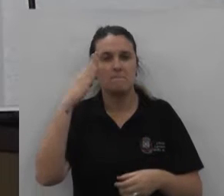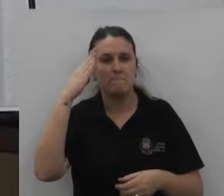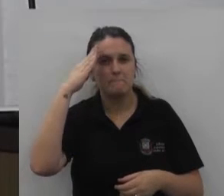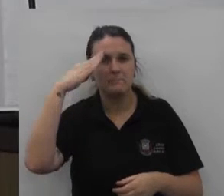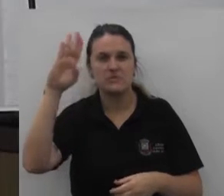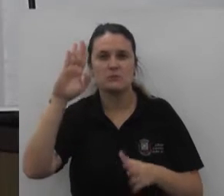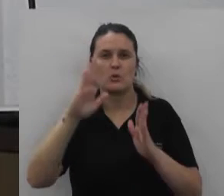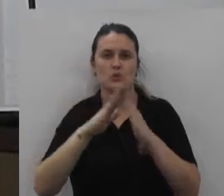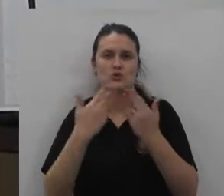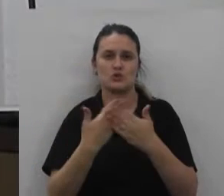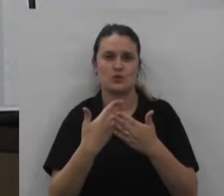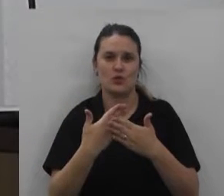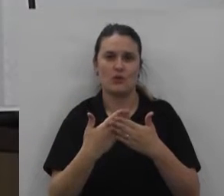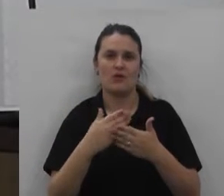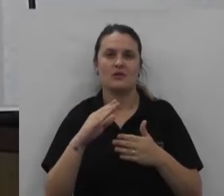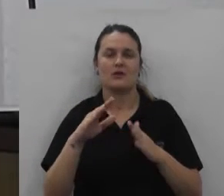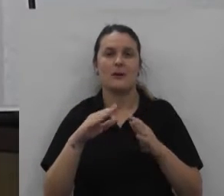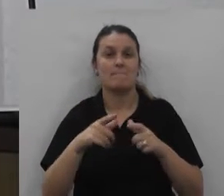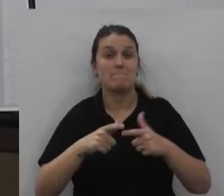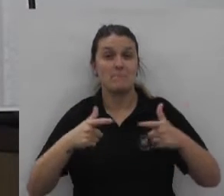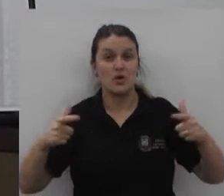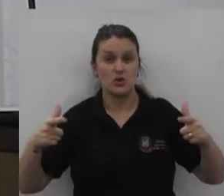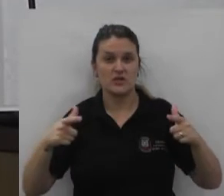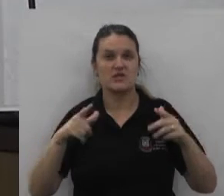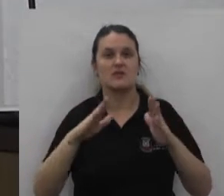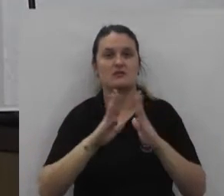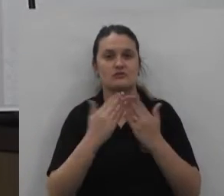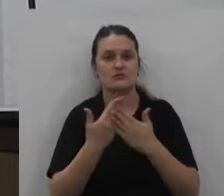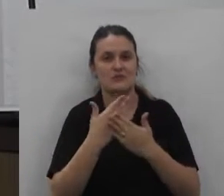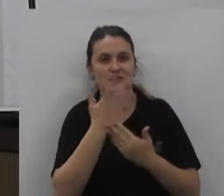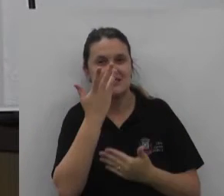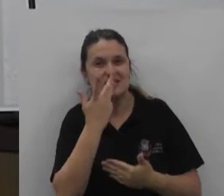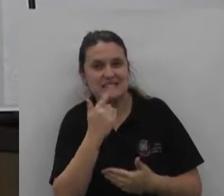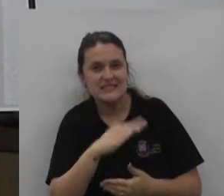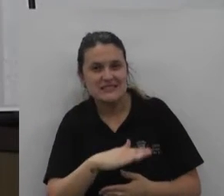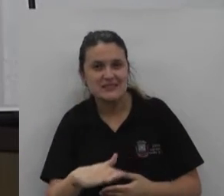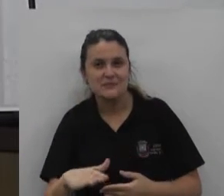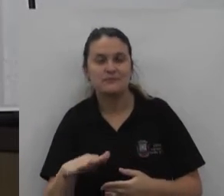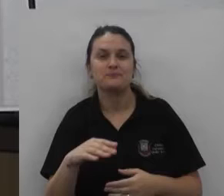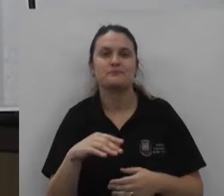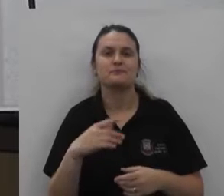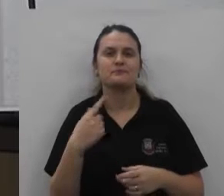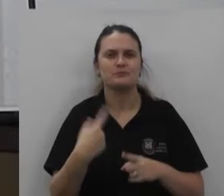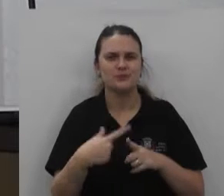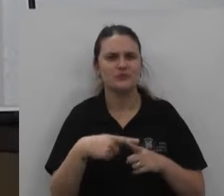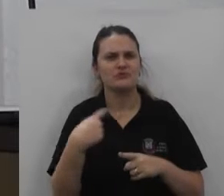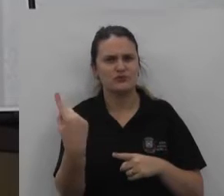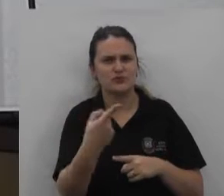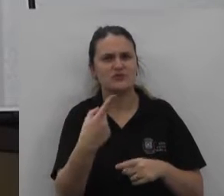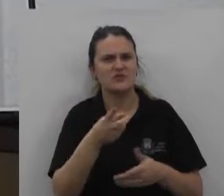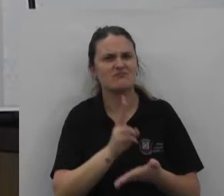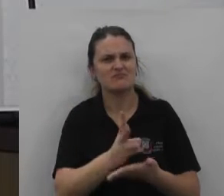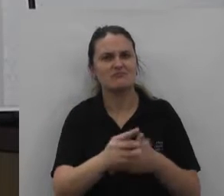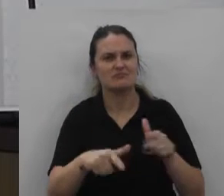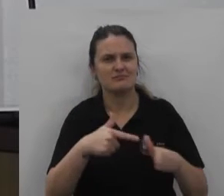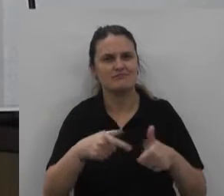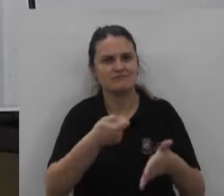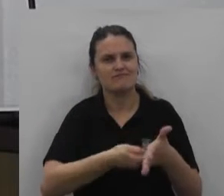das escolas, aqui o pessoal é do CMEIs, a maioria, né? Mas que é sequência do trabalho de vocês que